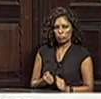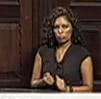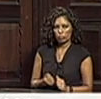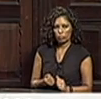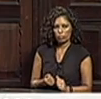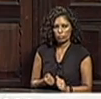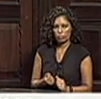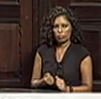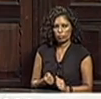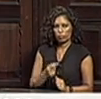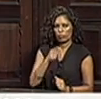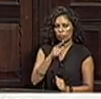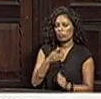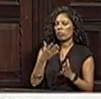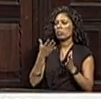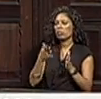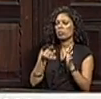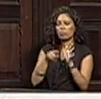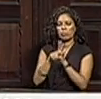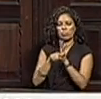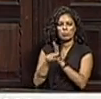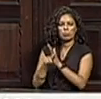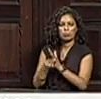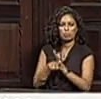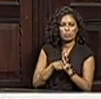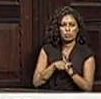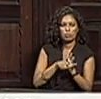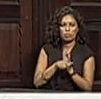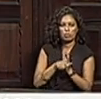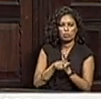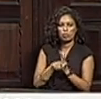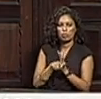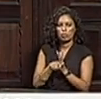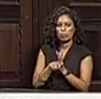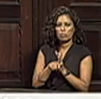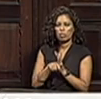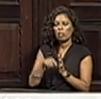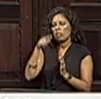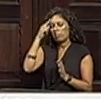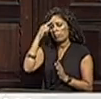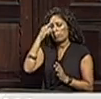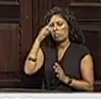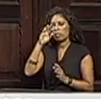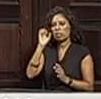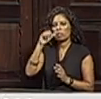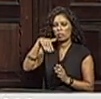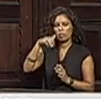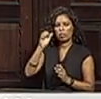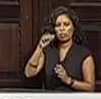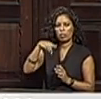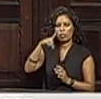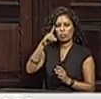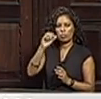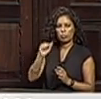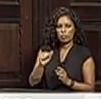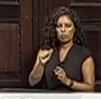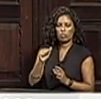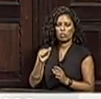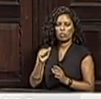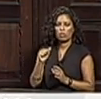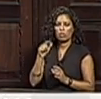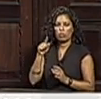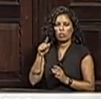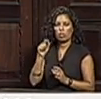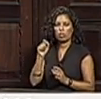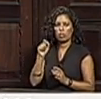como faz referência ao professor infantil, eu não sei em que faixa ficou. Na emenda já aprovada, o professor infantil,